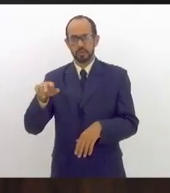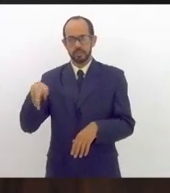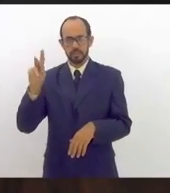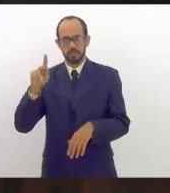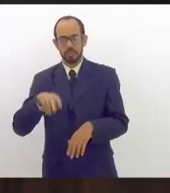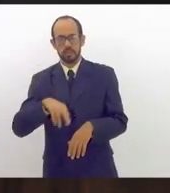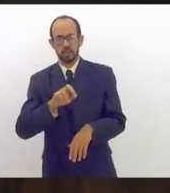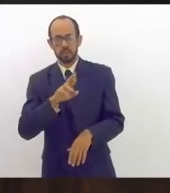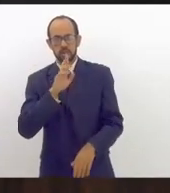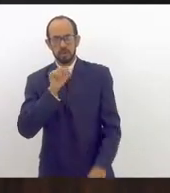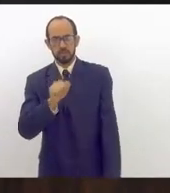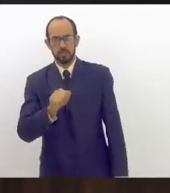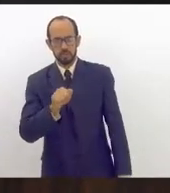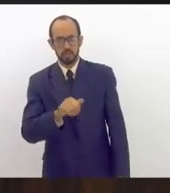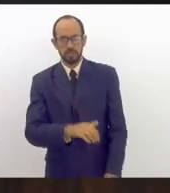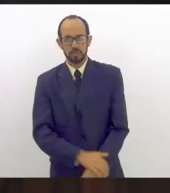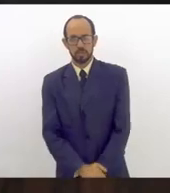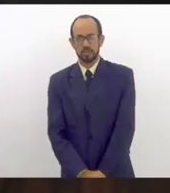deputado...